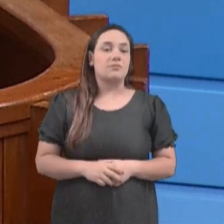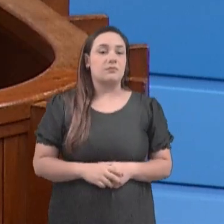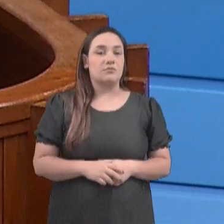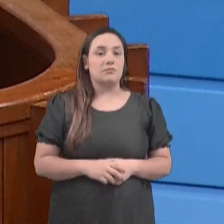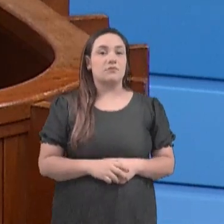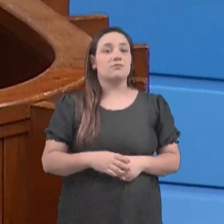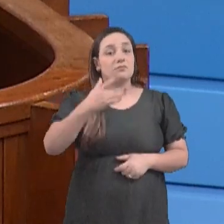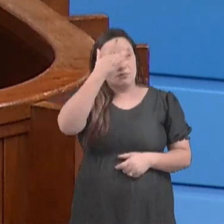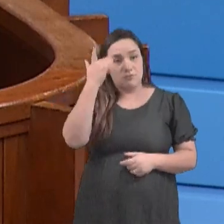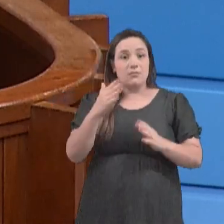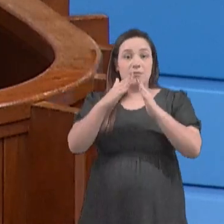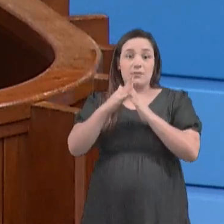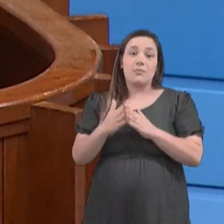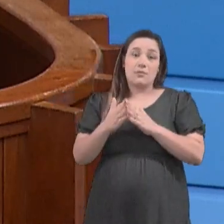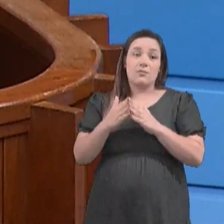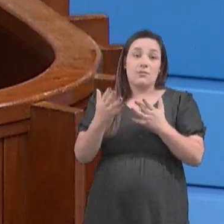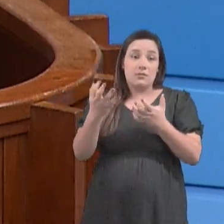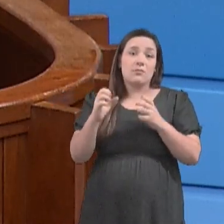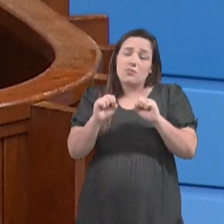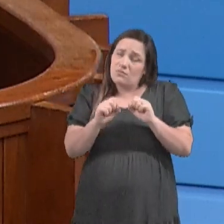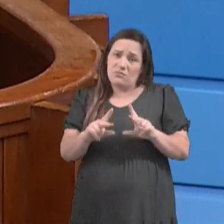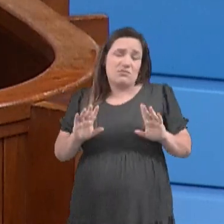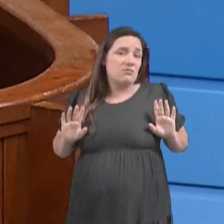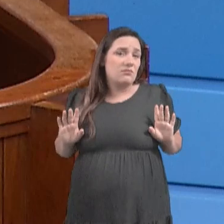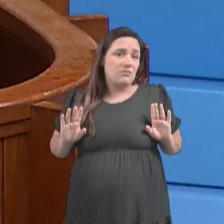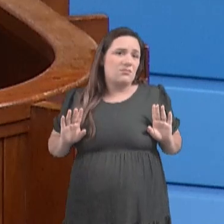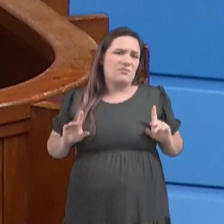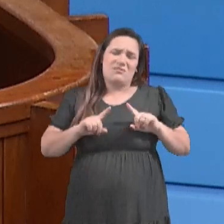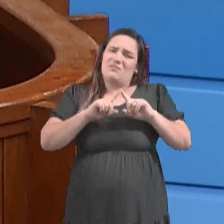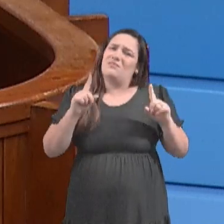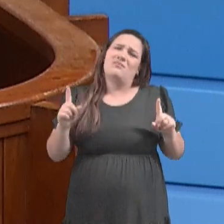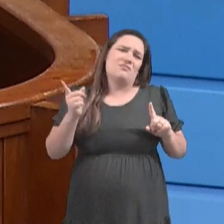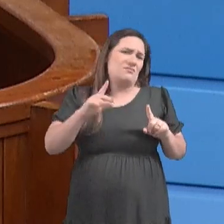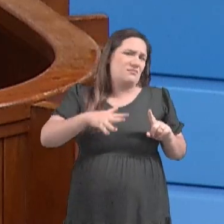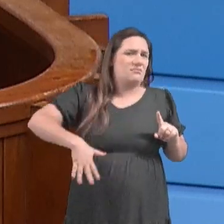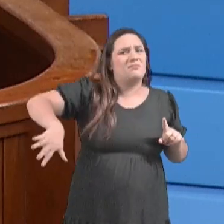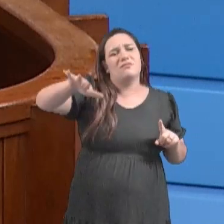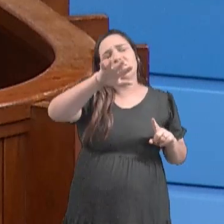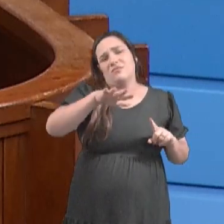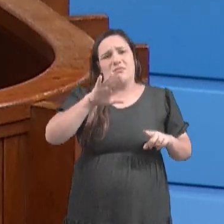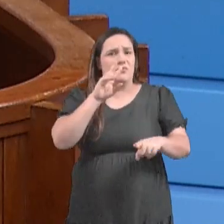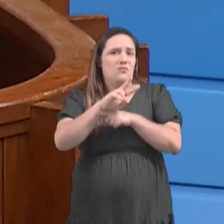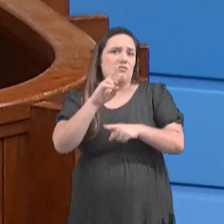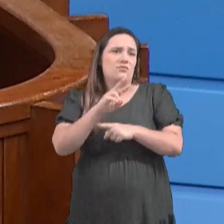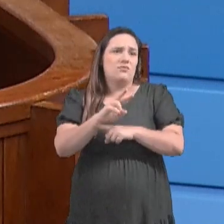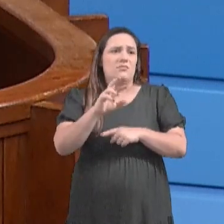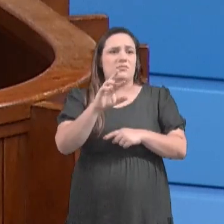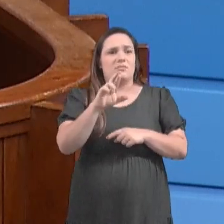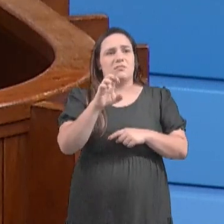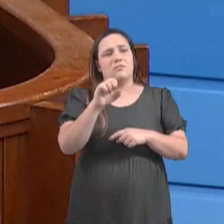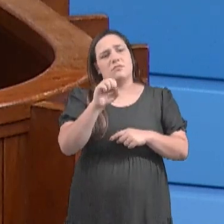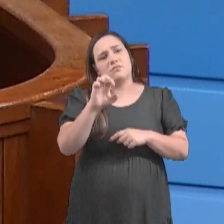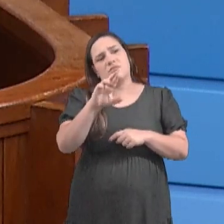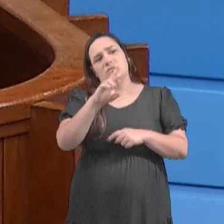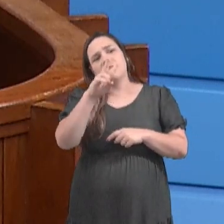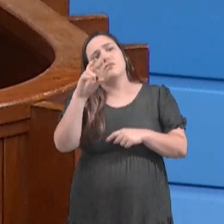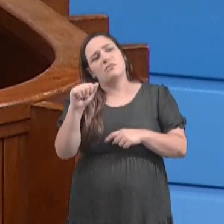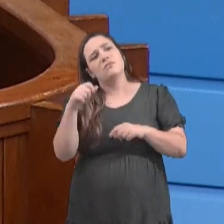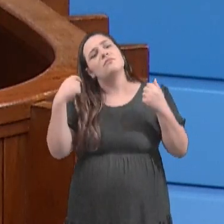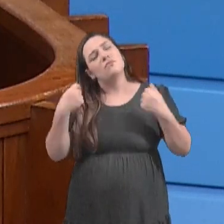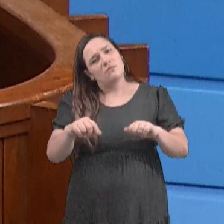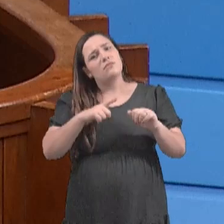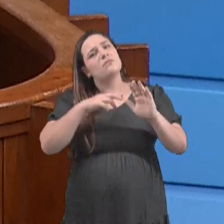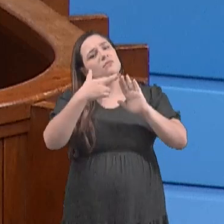querem morar. Agora, sem problema, desde que não seja nessa zona de amortecimento, que tenha